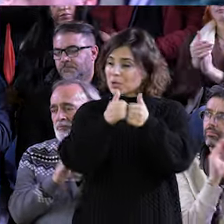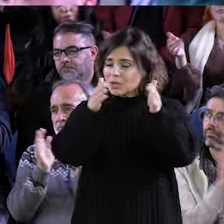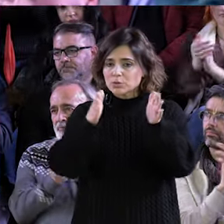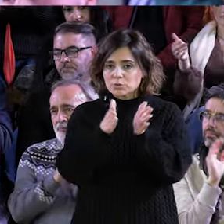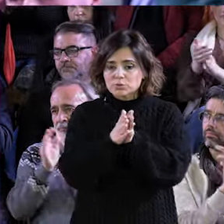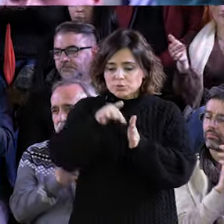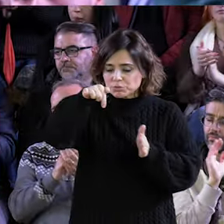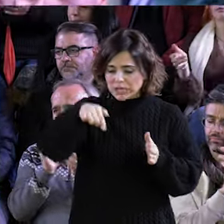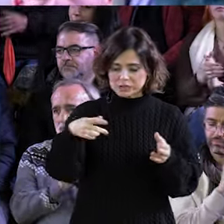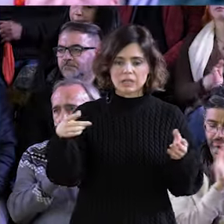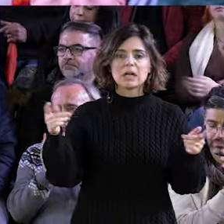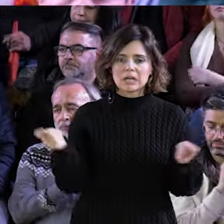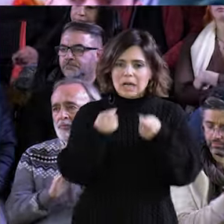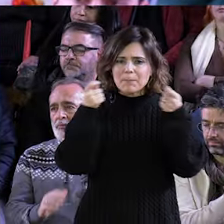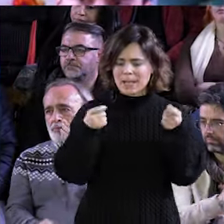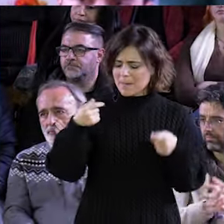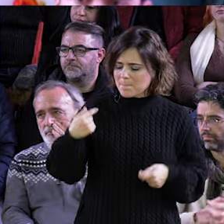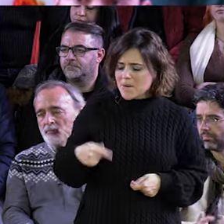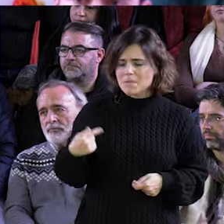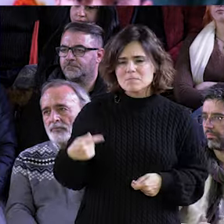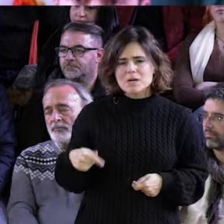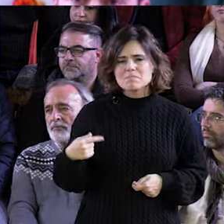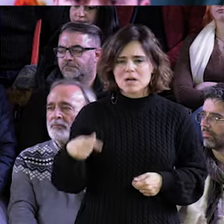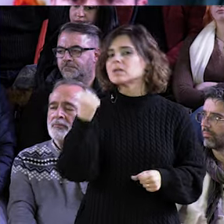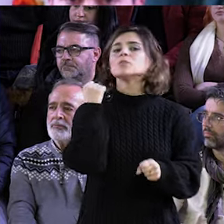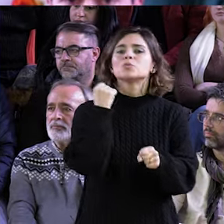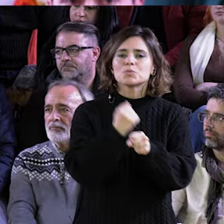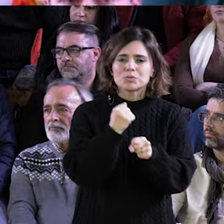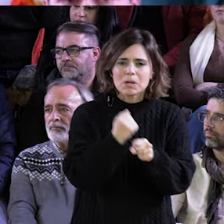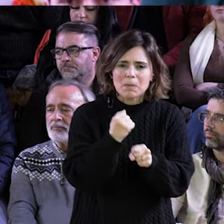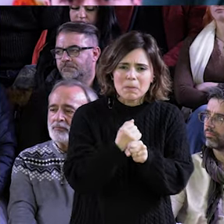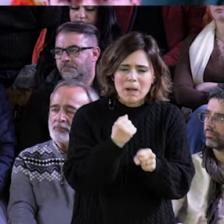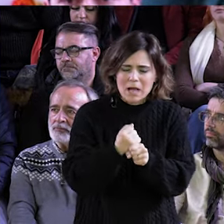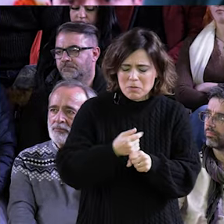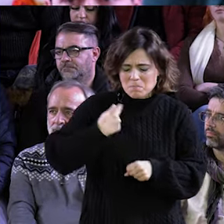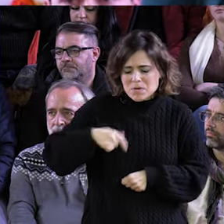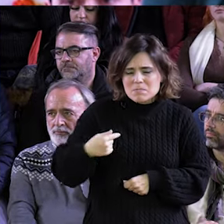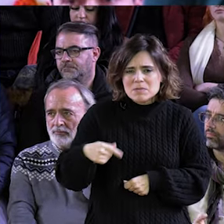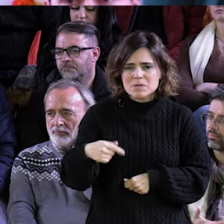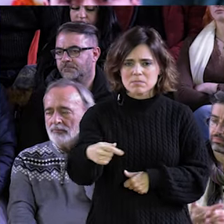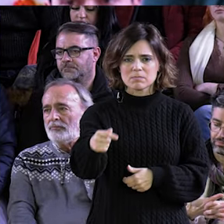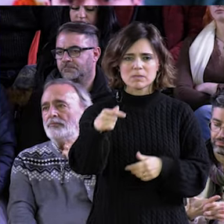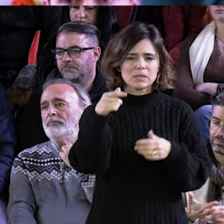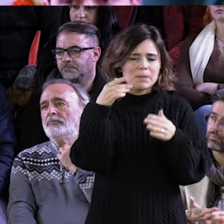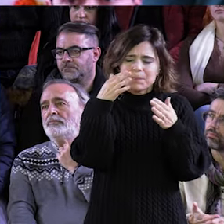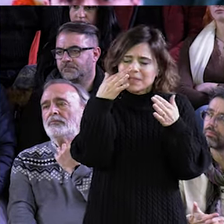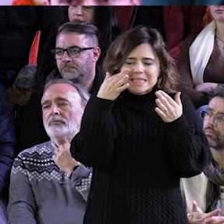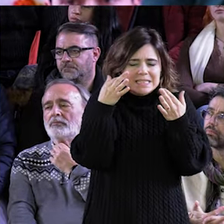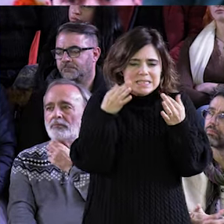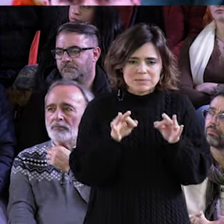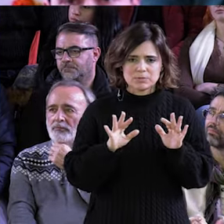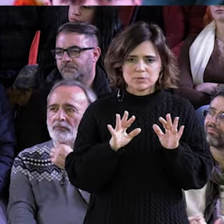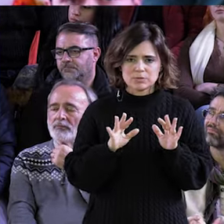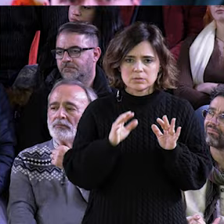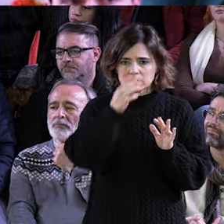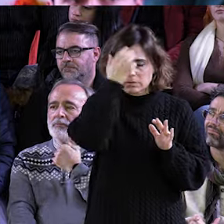campanha, todos os dias, no trabalho que militantemente fazemos, é muito simples. Traz-nos aqui